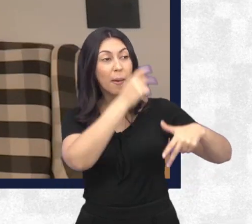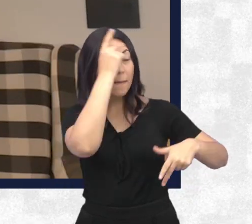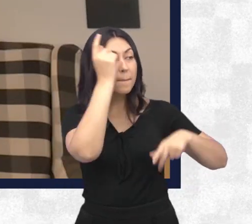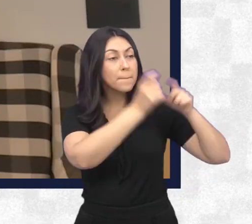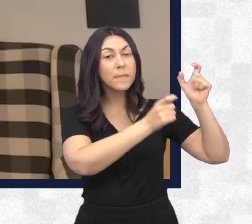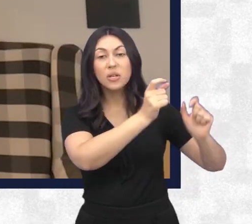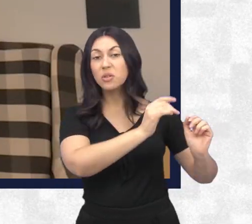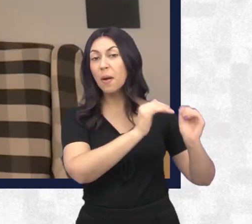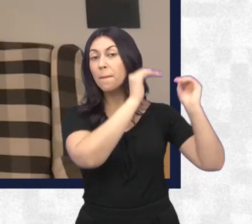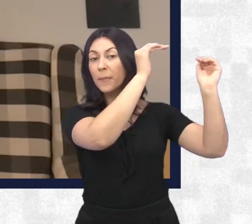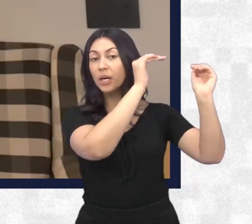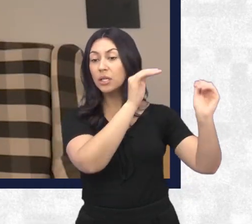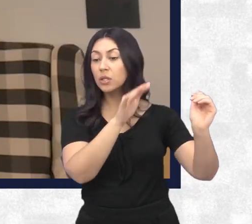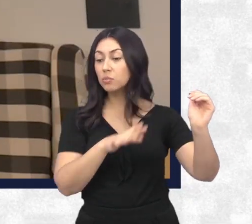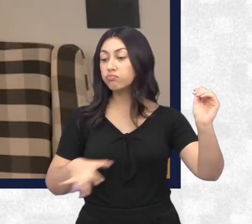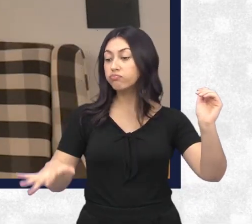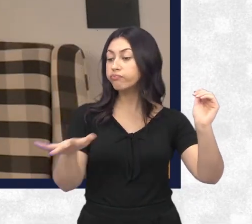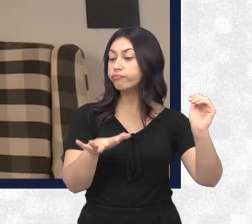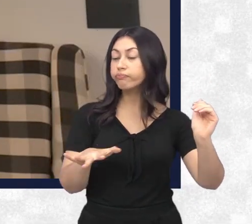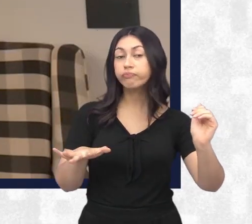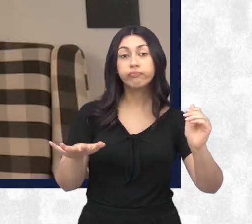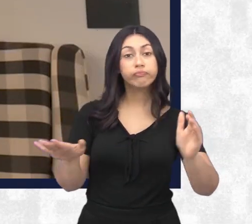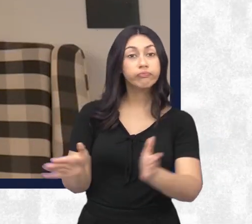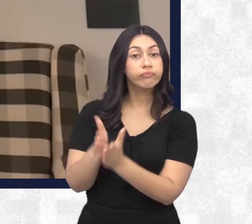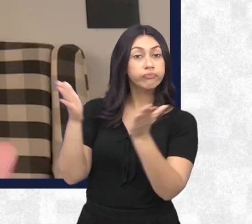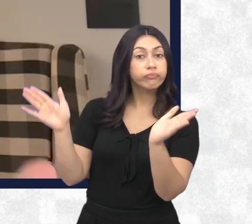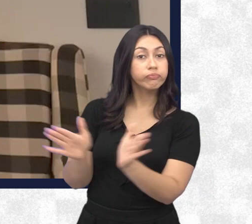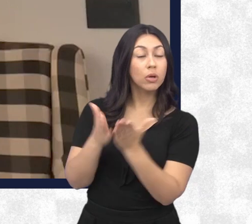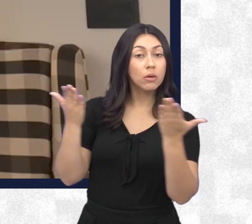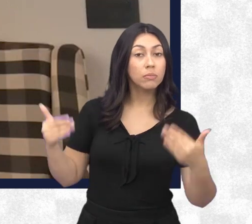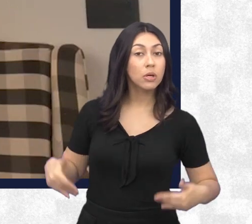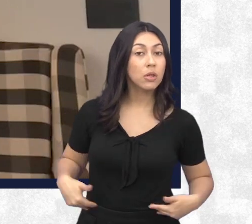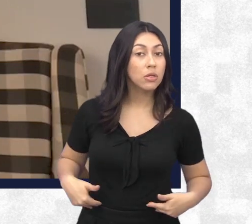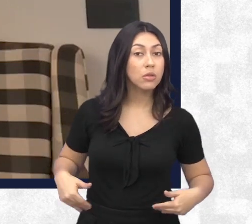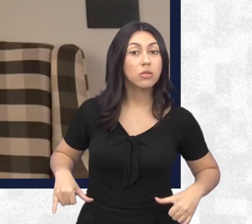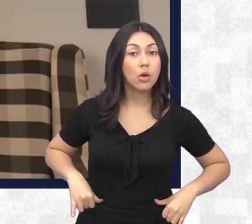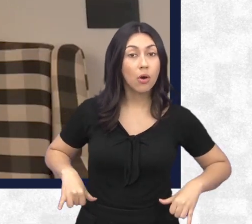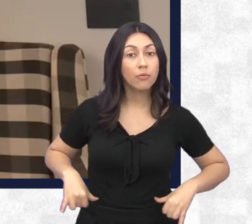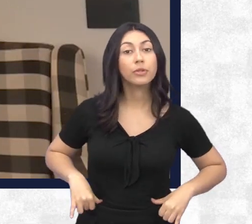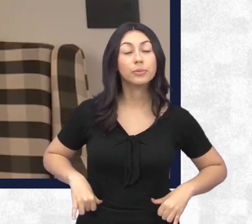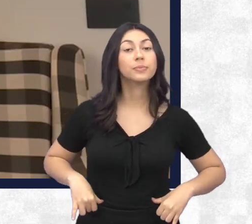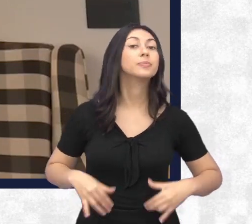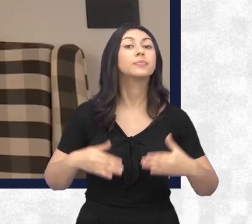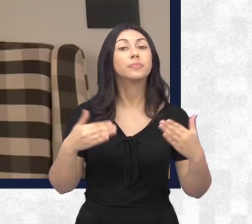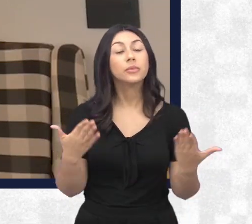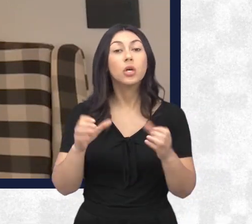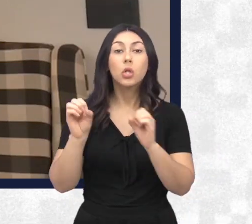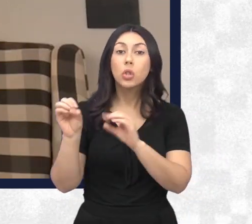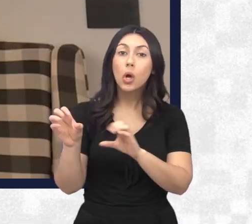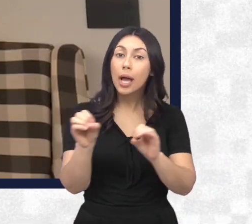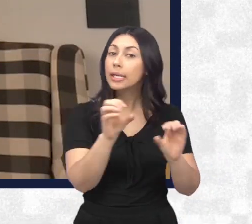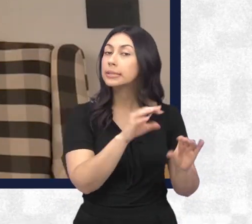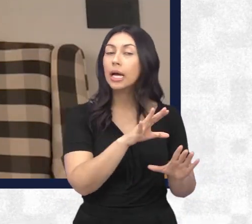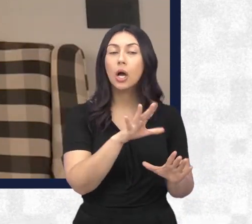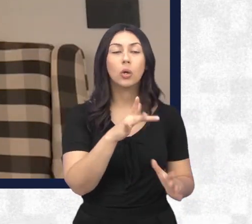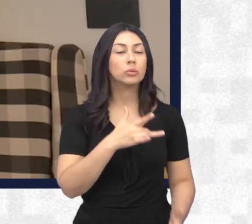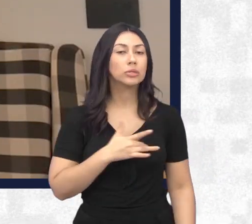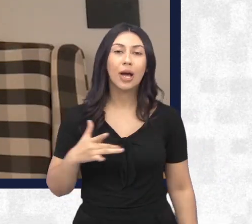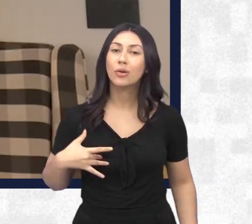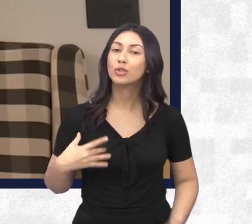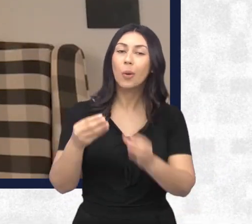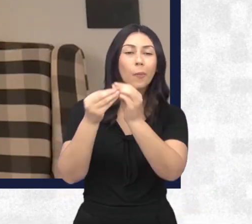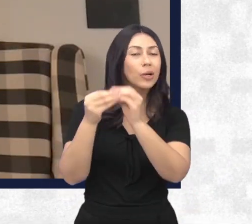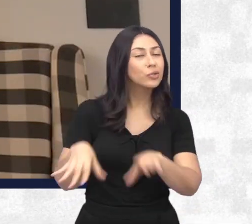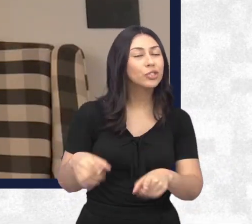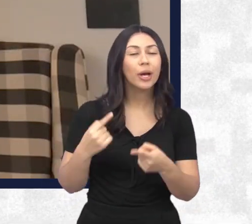bolso de pouca gente, e a grande maioria da população, ela perde com isso. Educação e saúde nem